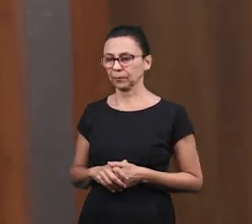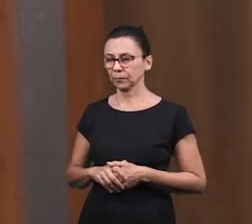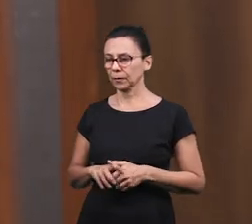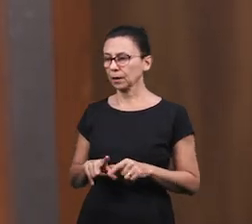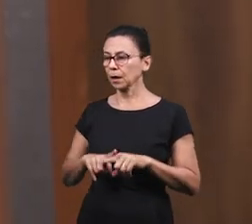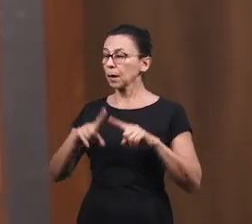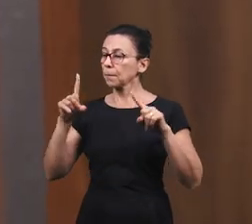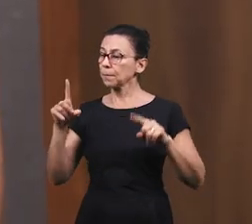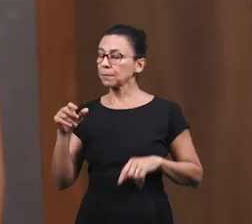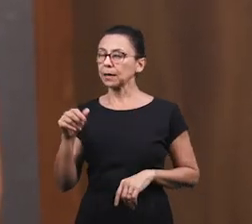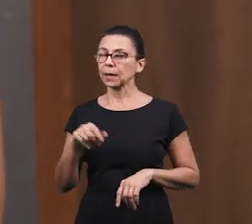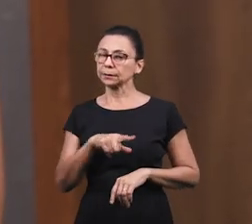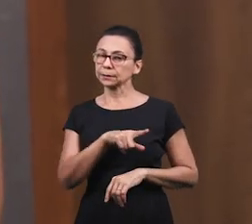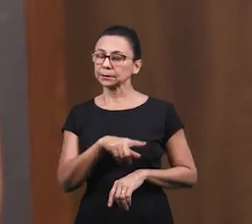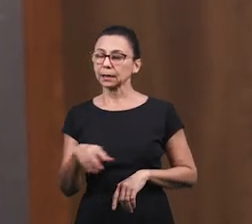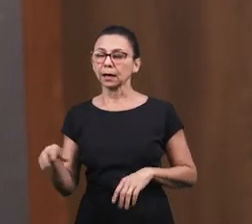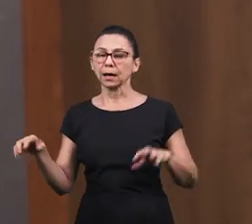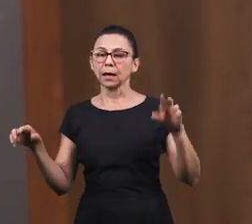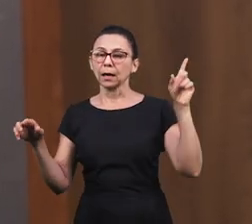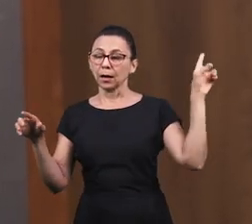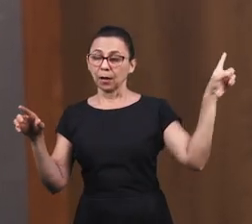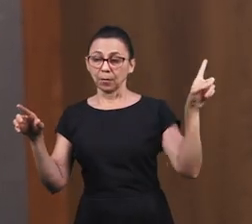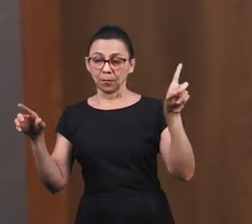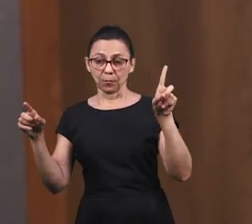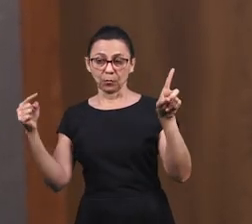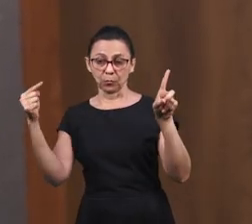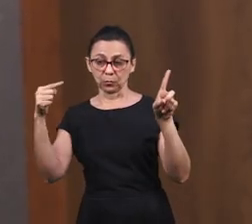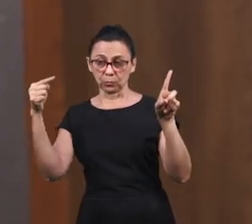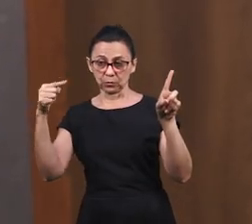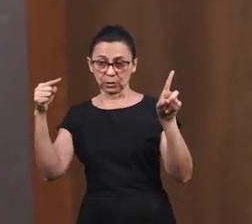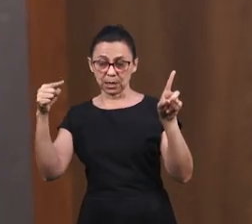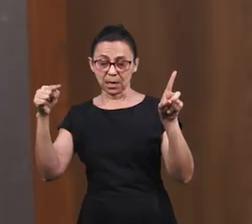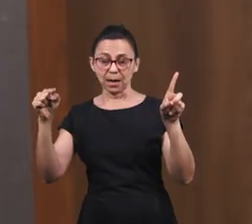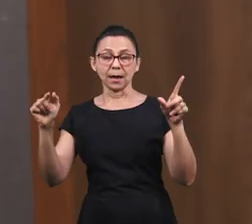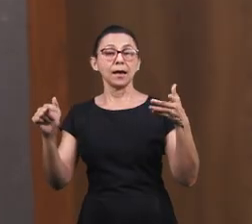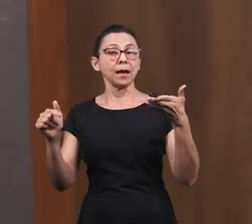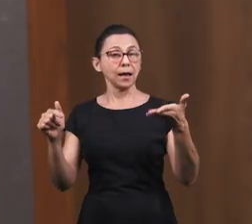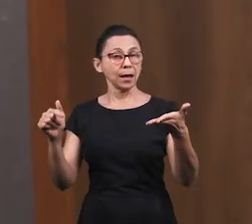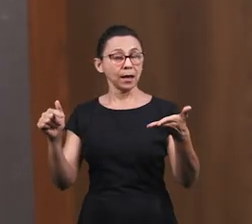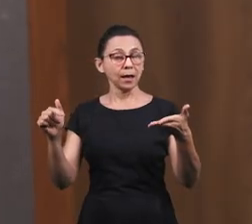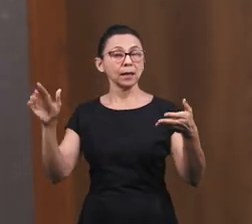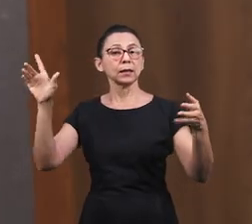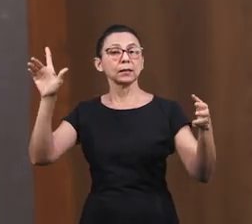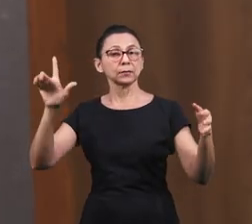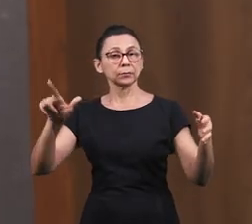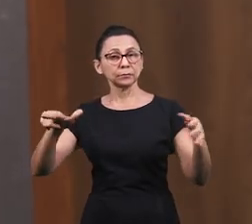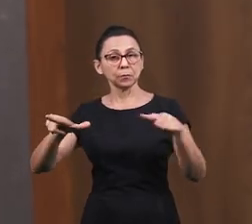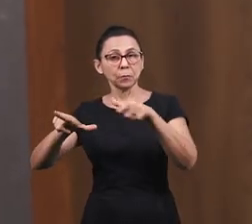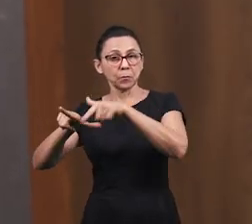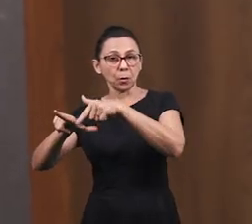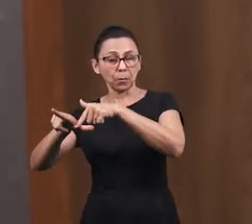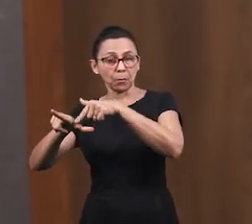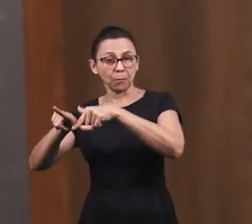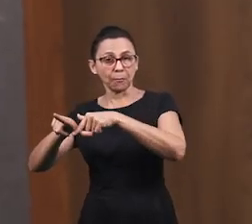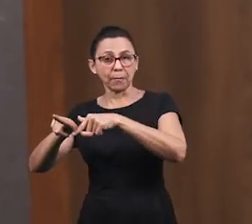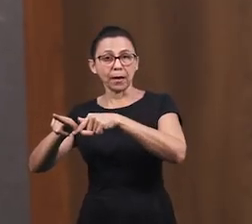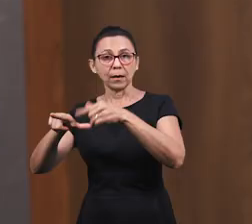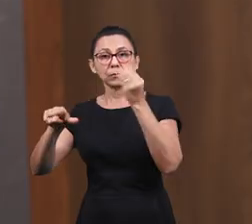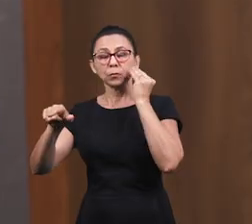Então, Jesus ali explicou para Simão, concluindo, o muito amor demonstrado por essa